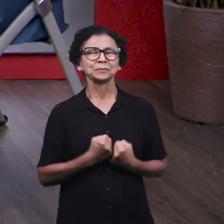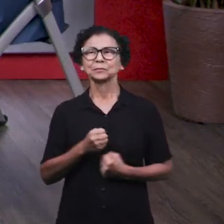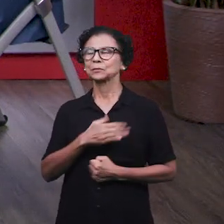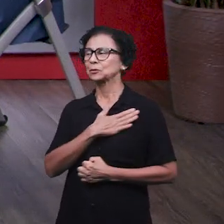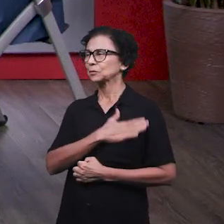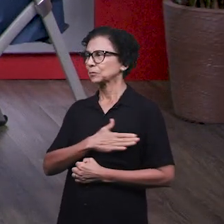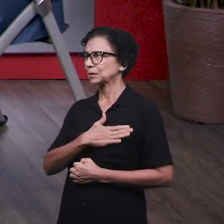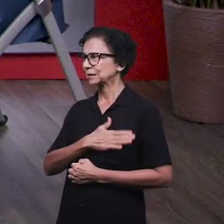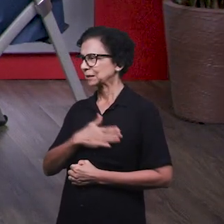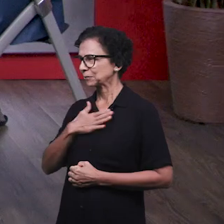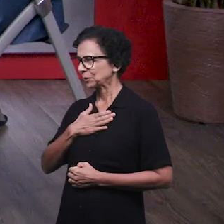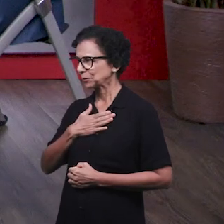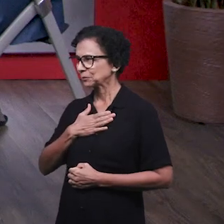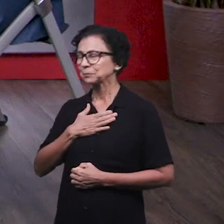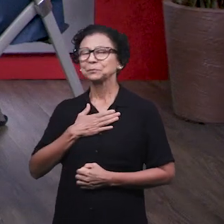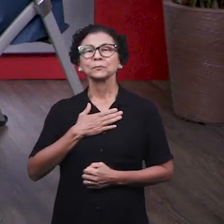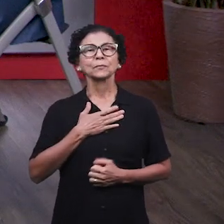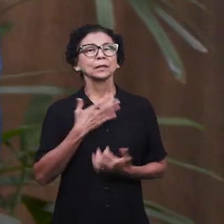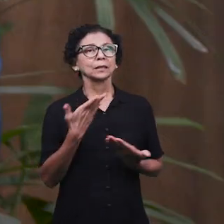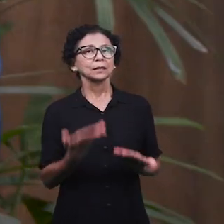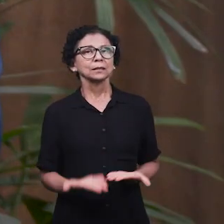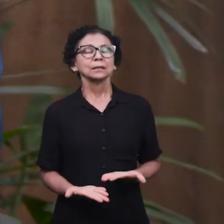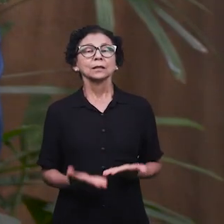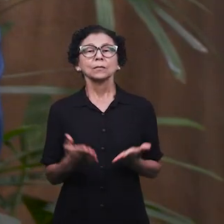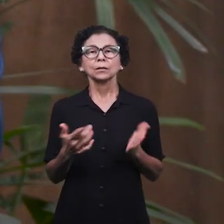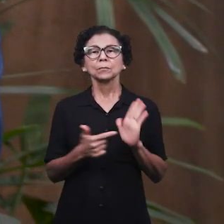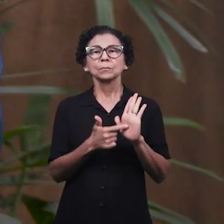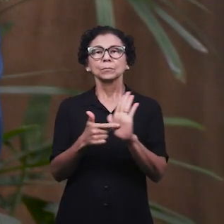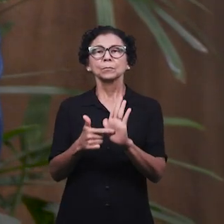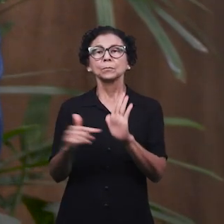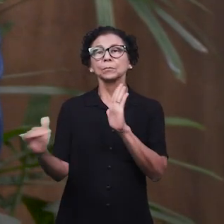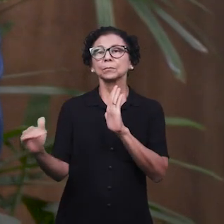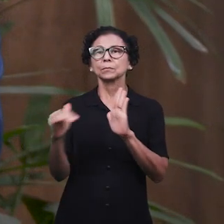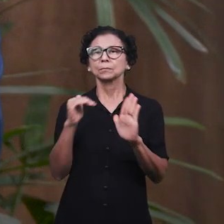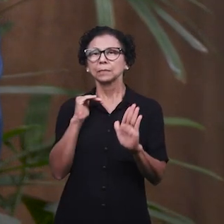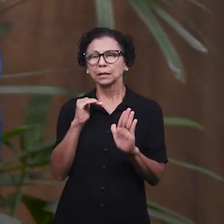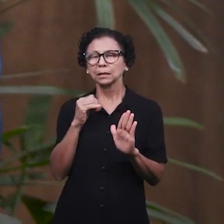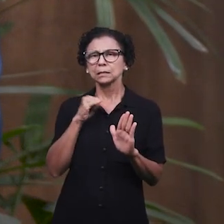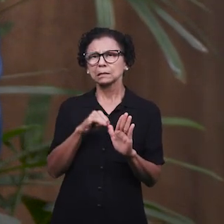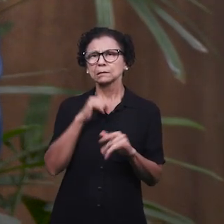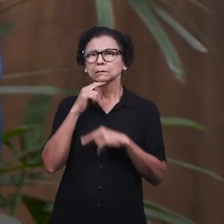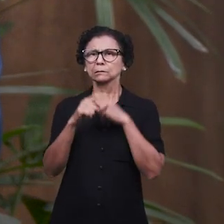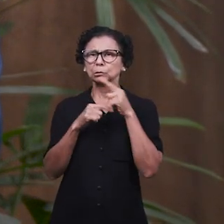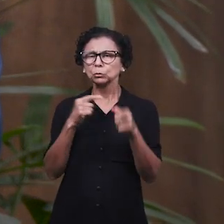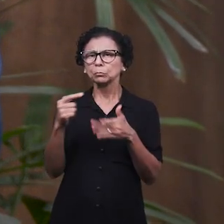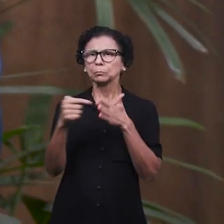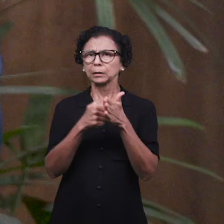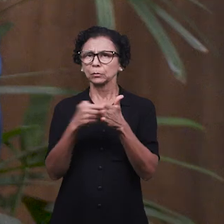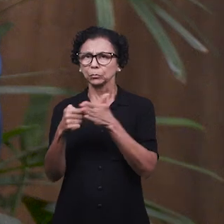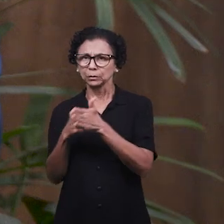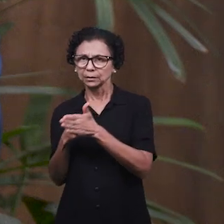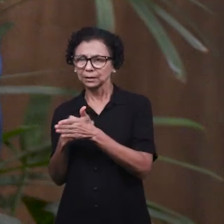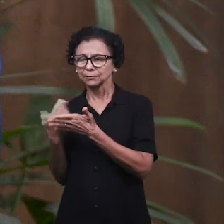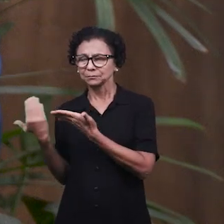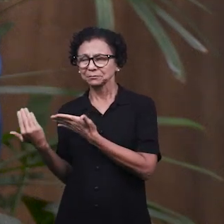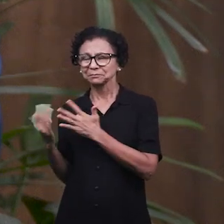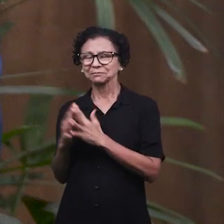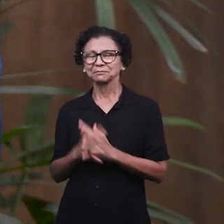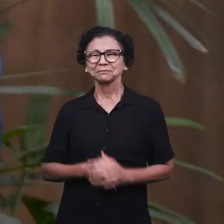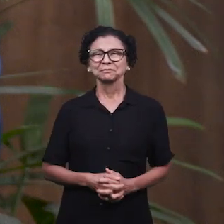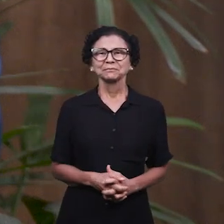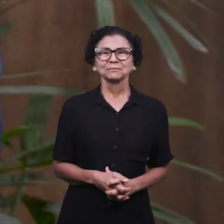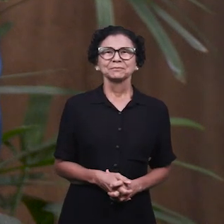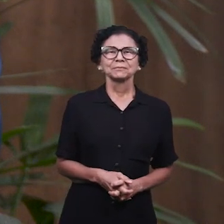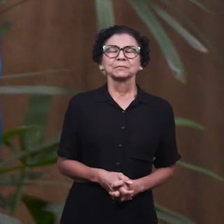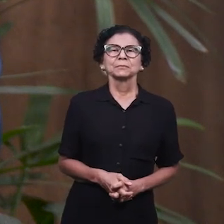meu. Nós gostaríamos de passar para você o nosso e-mail para envio de dúvidas, perguntas. O nosso e-mail é